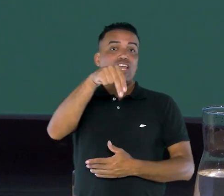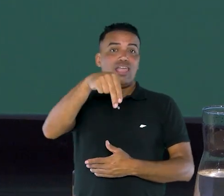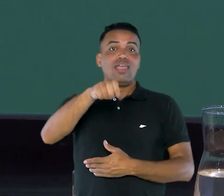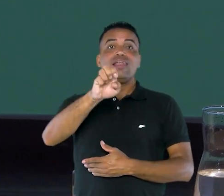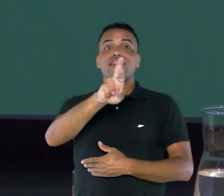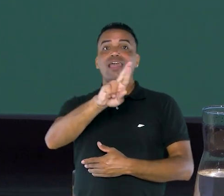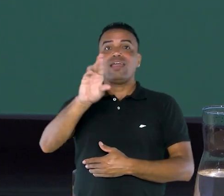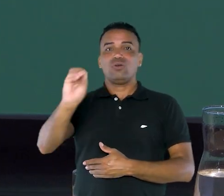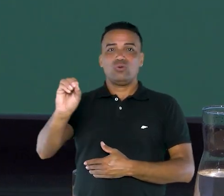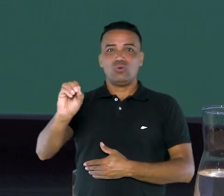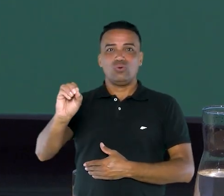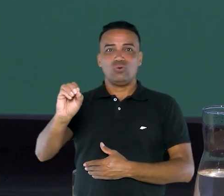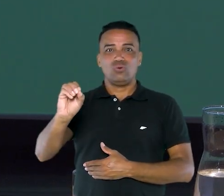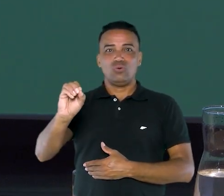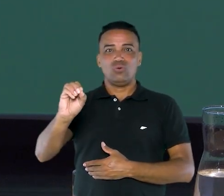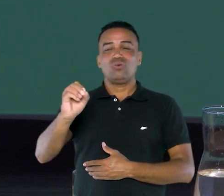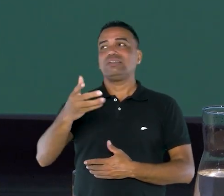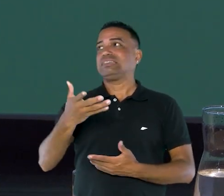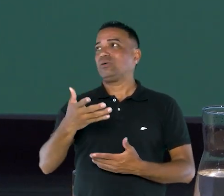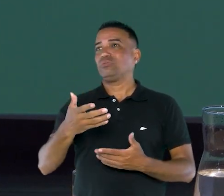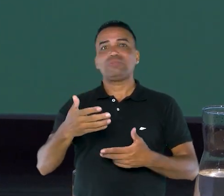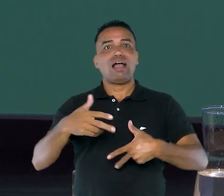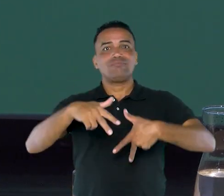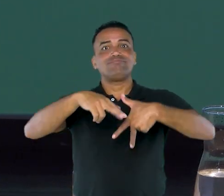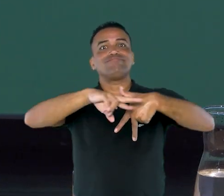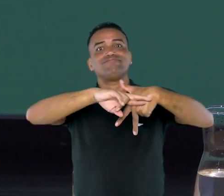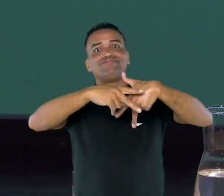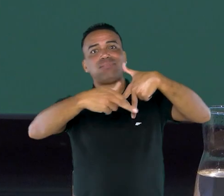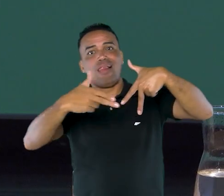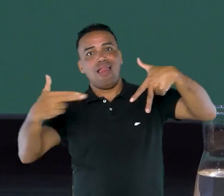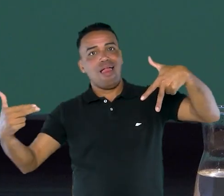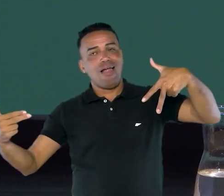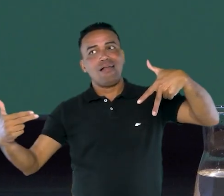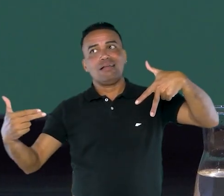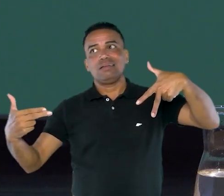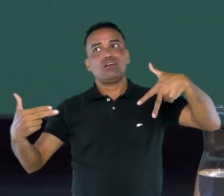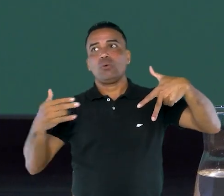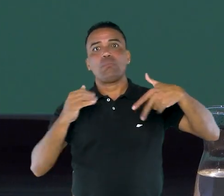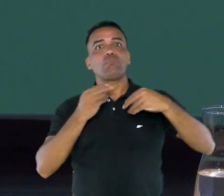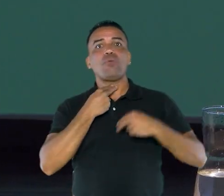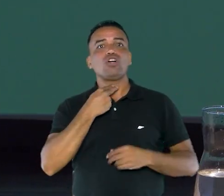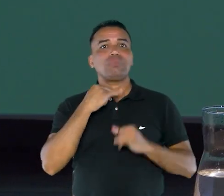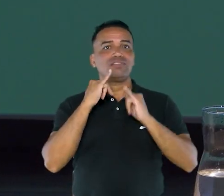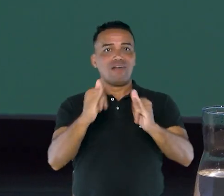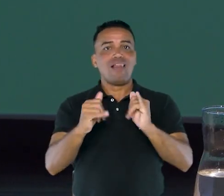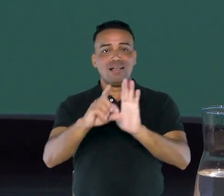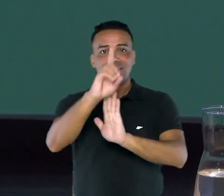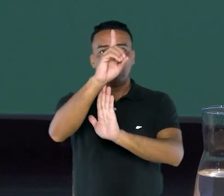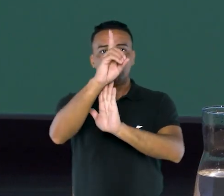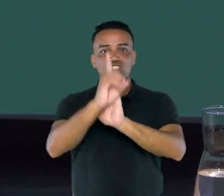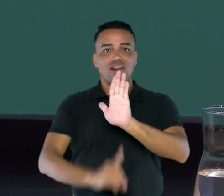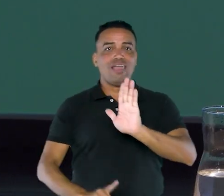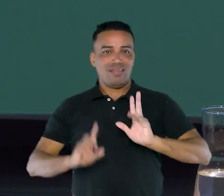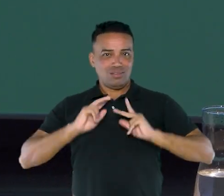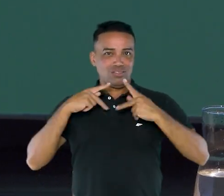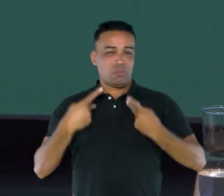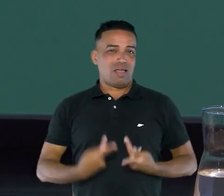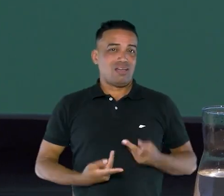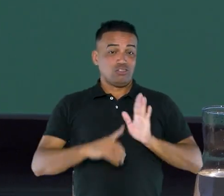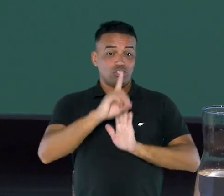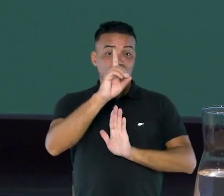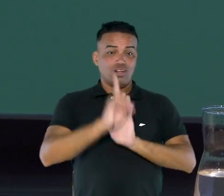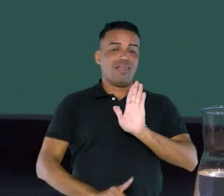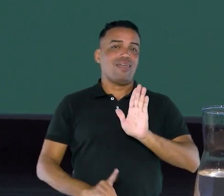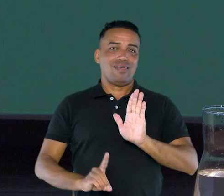enfim, a gente está desumanizando, né? Não pode mais falar que tem um direito do humano,